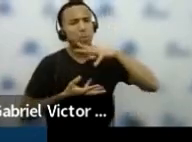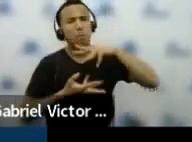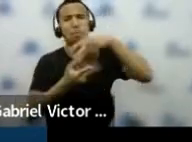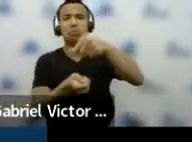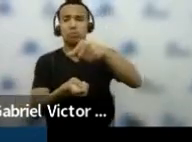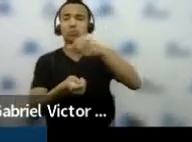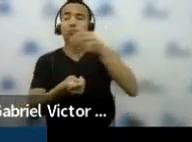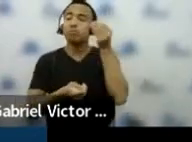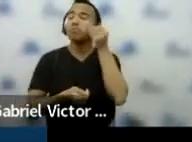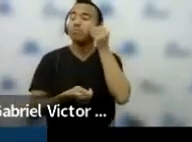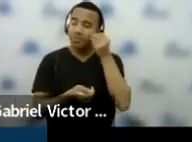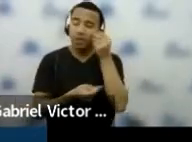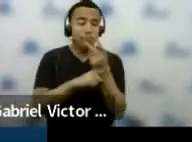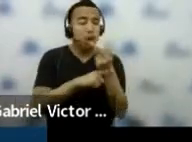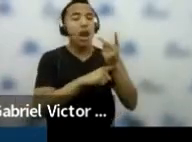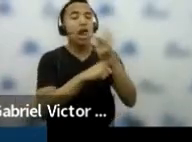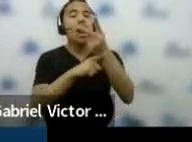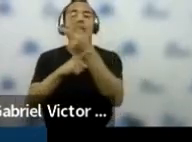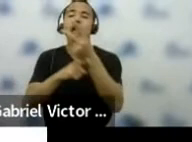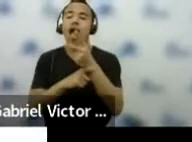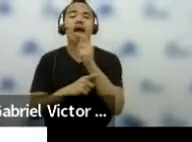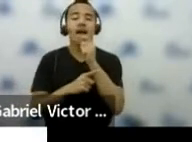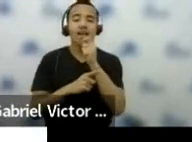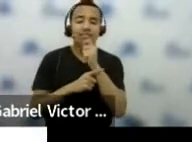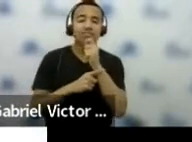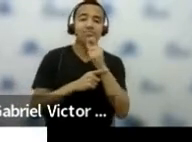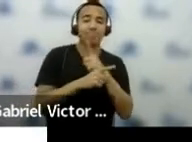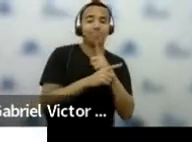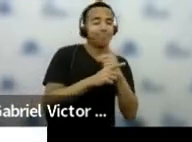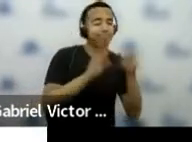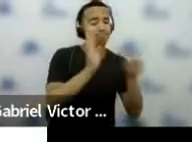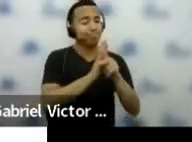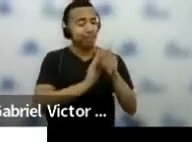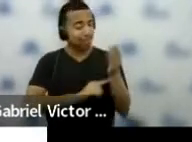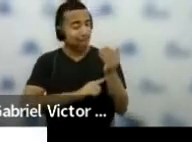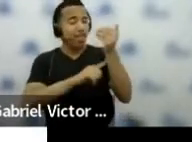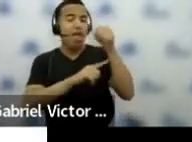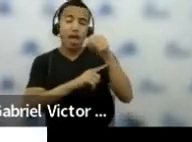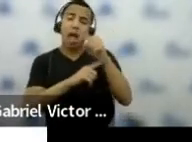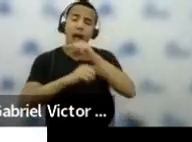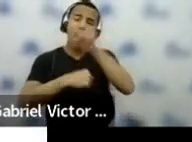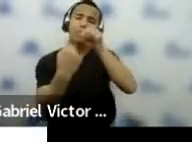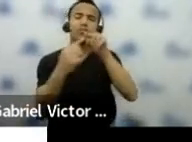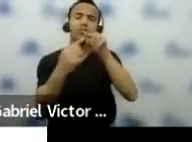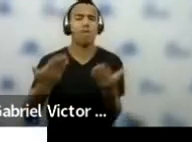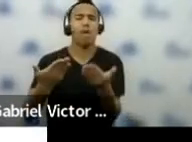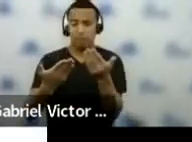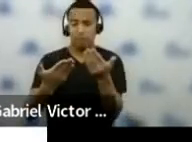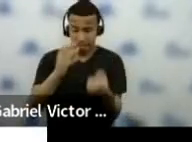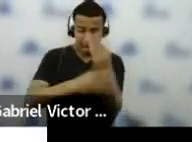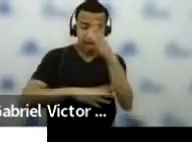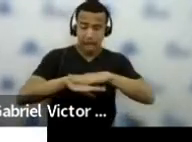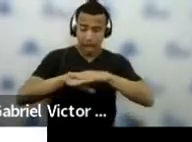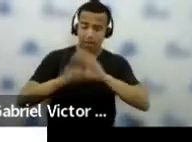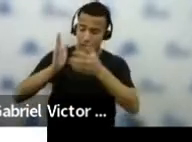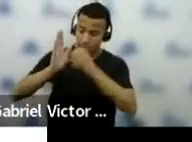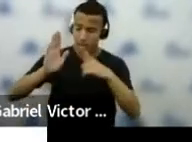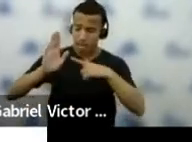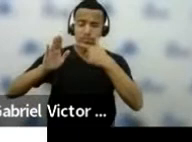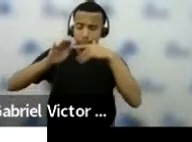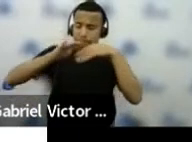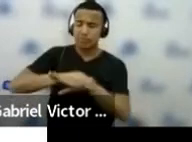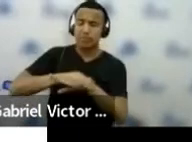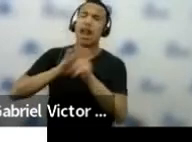está buscando temas que estão na fronteira tecnológica. Então, nosso objetivo é criar essa base de conhecimento,